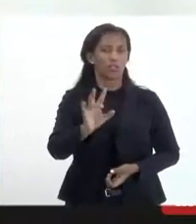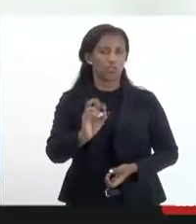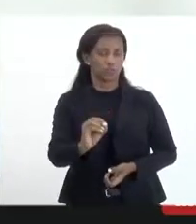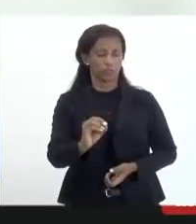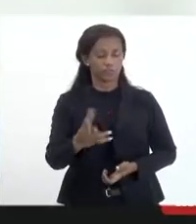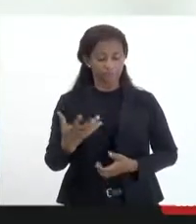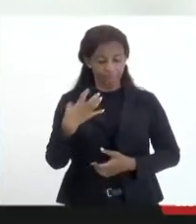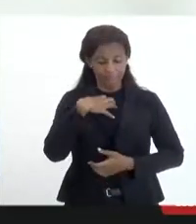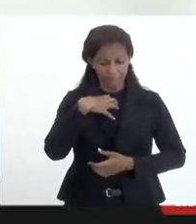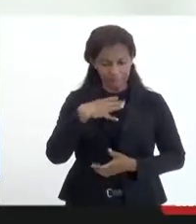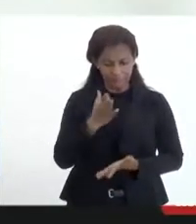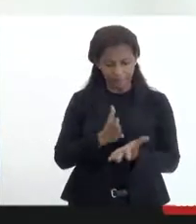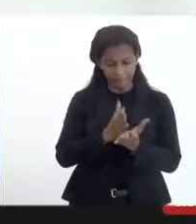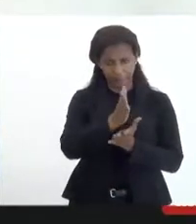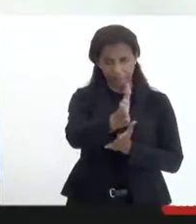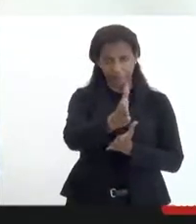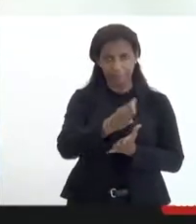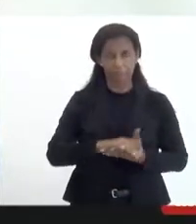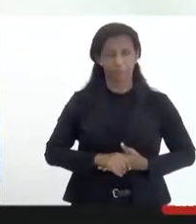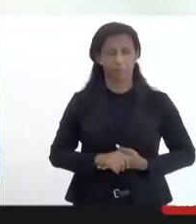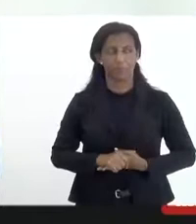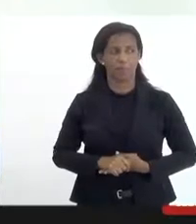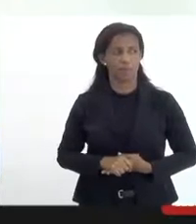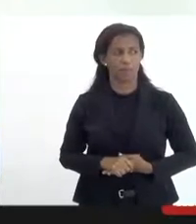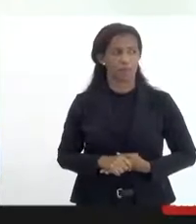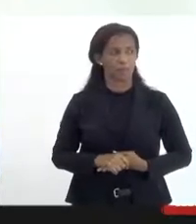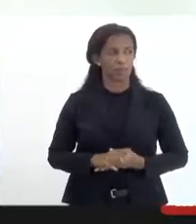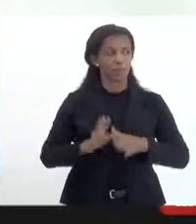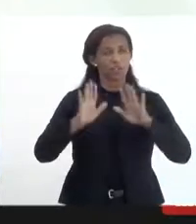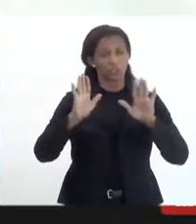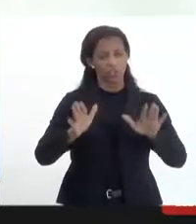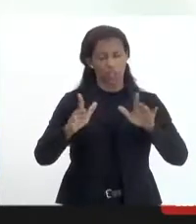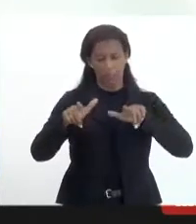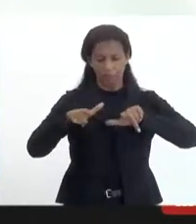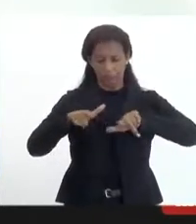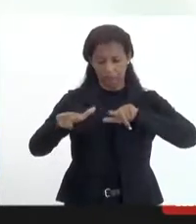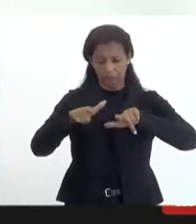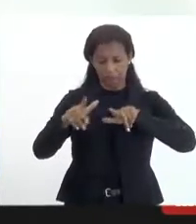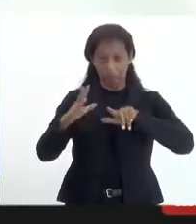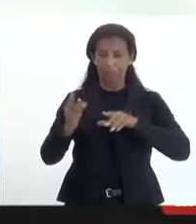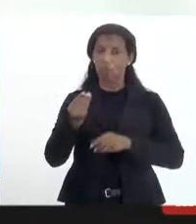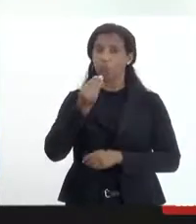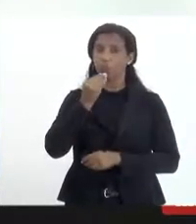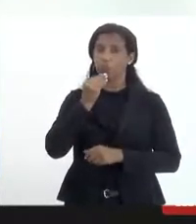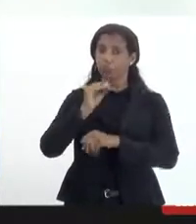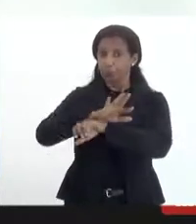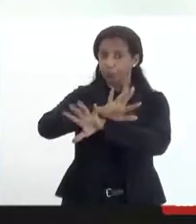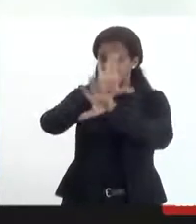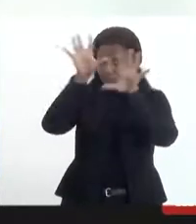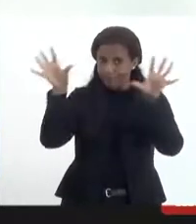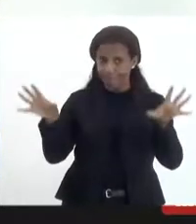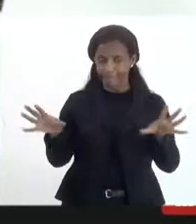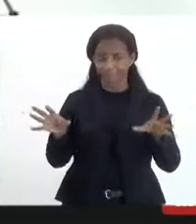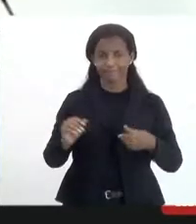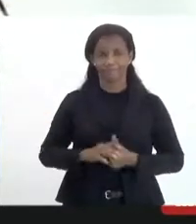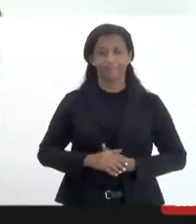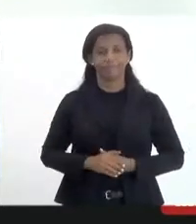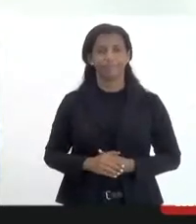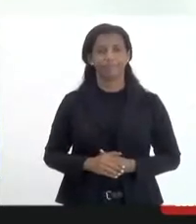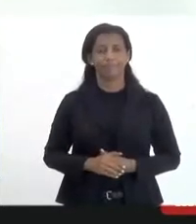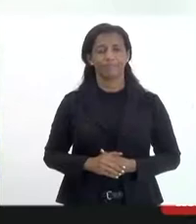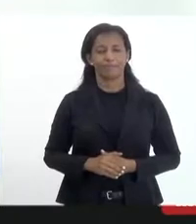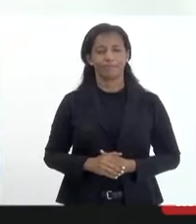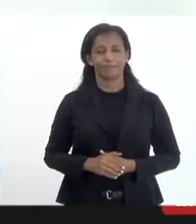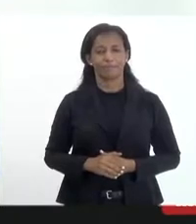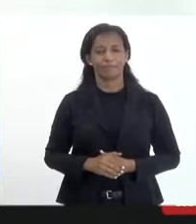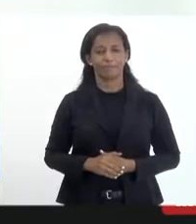nesse sentido, já que a gente está trabalhando com total transparência, eu gostaria que